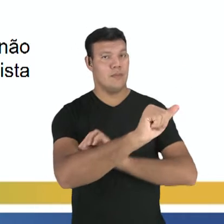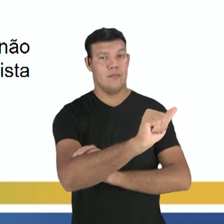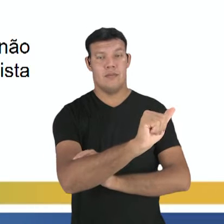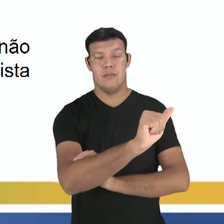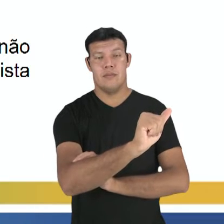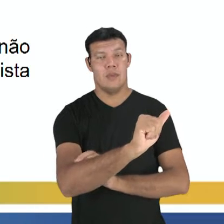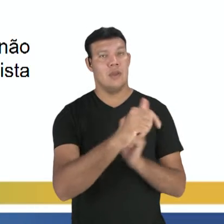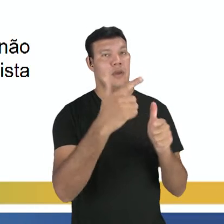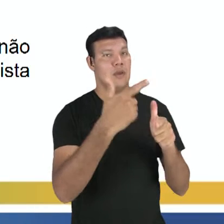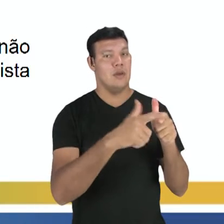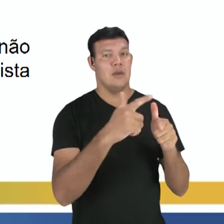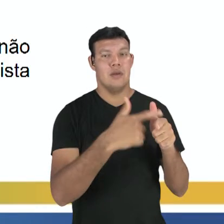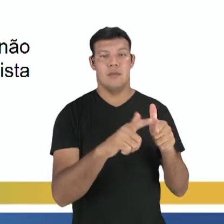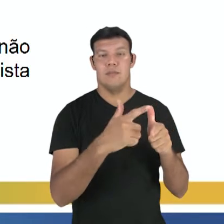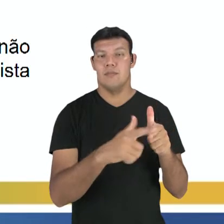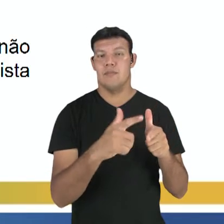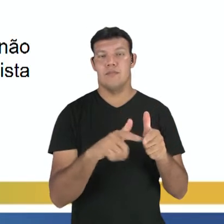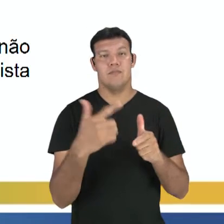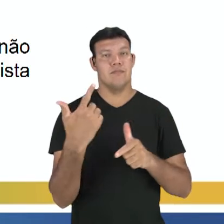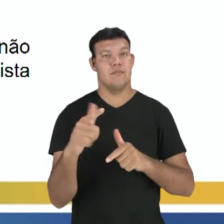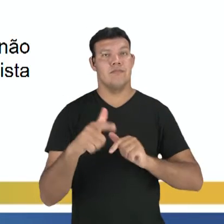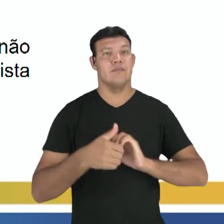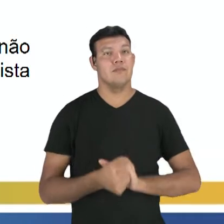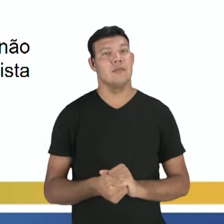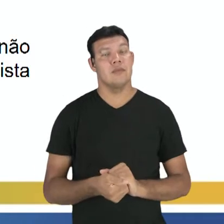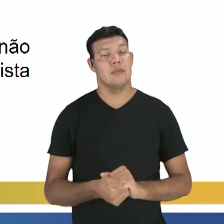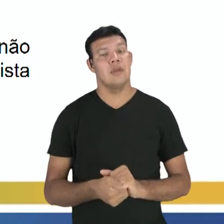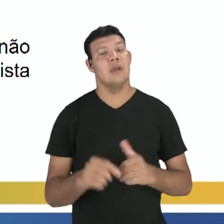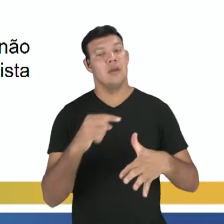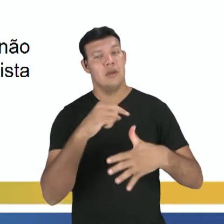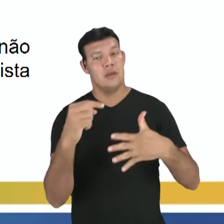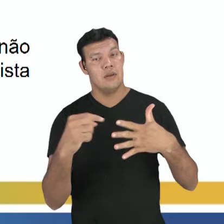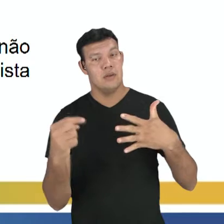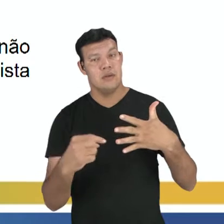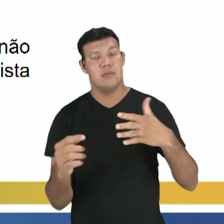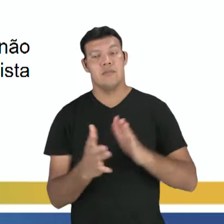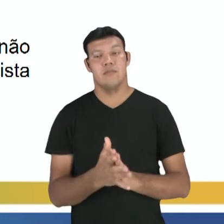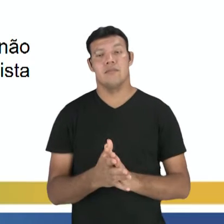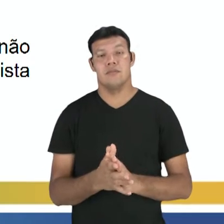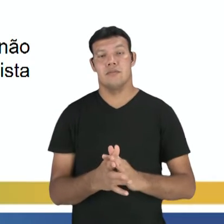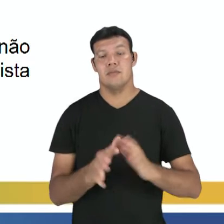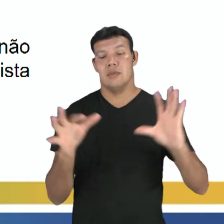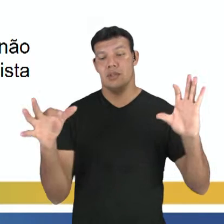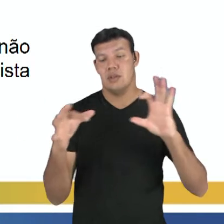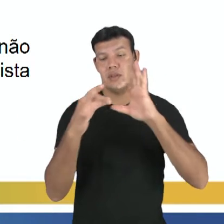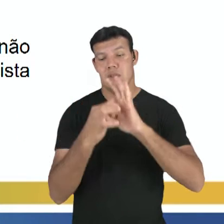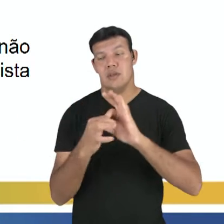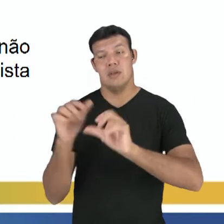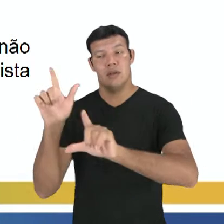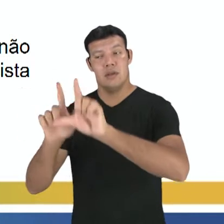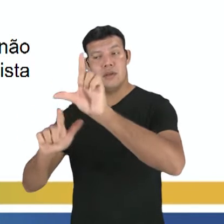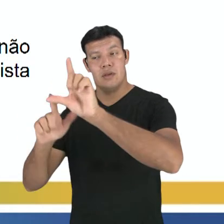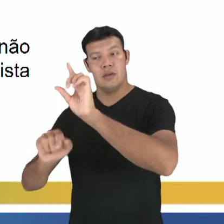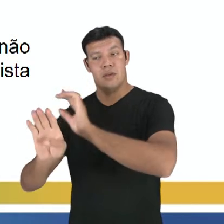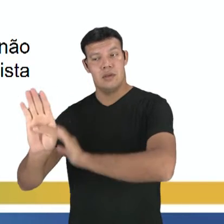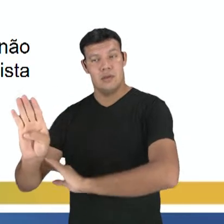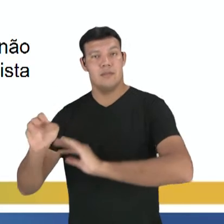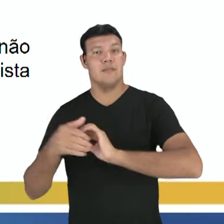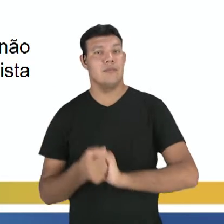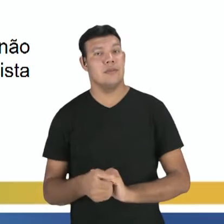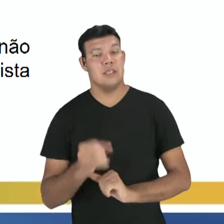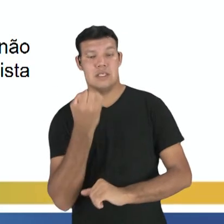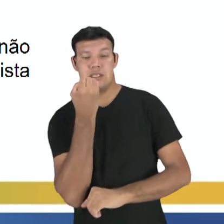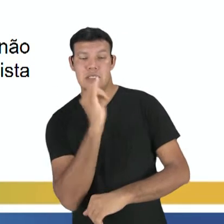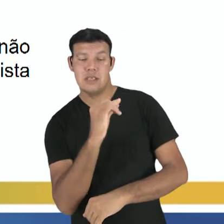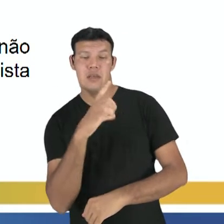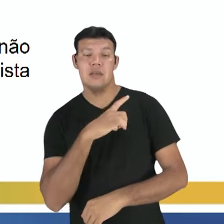tem problema algum caso sobre elementos no contradomínio. Ou, caso exista